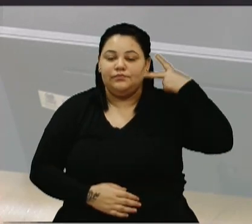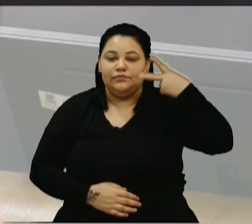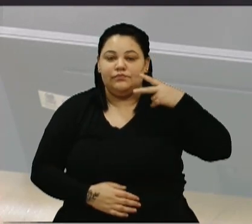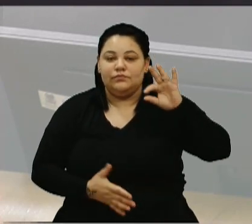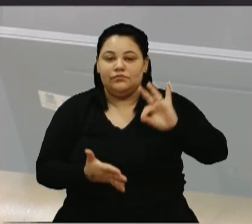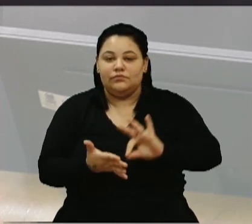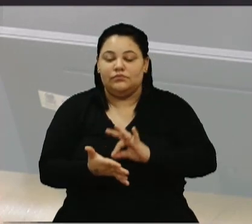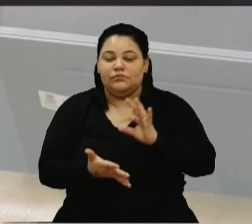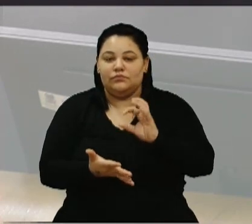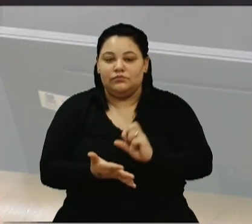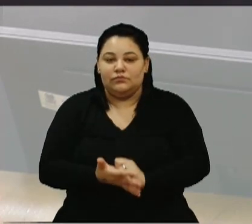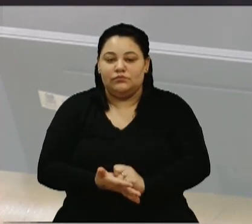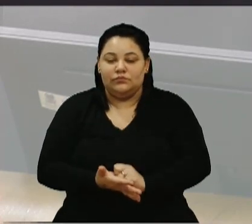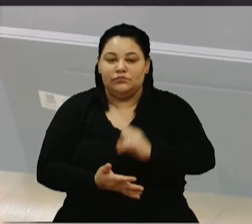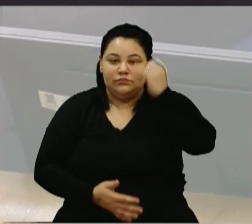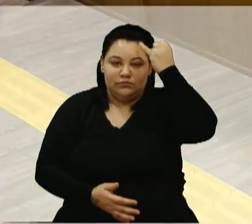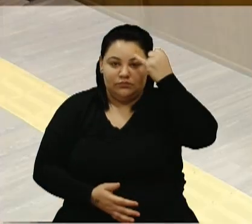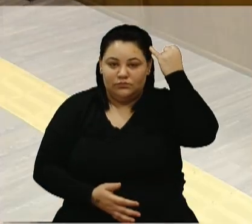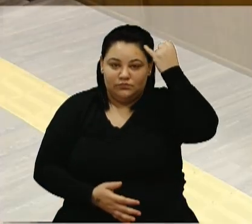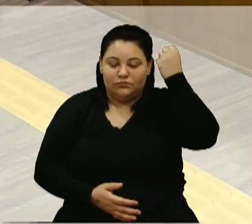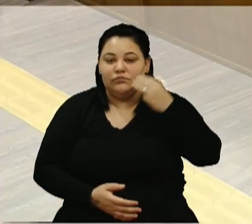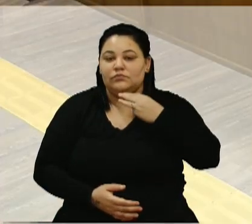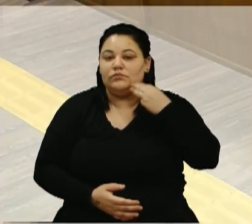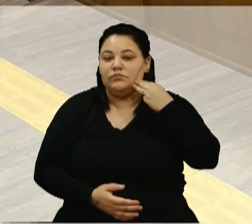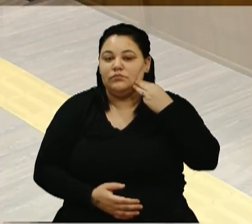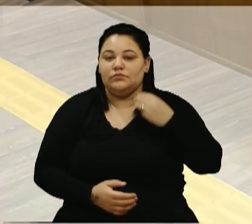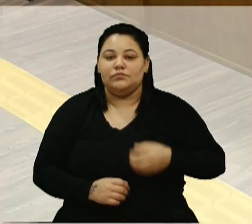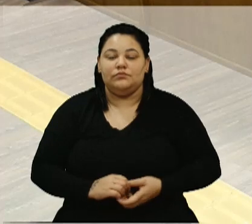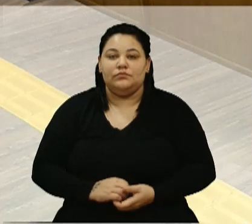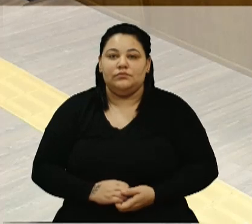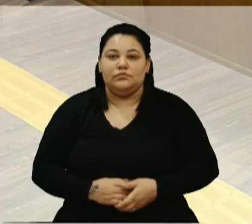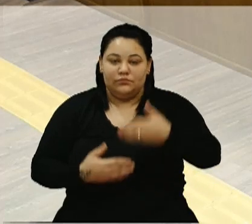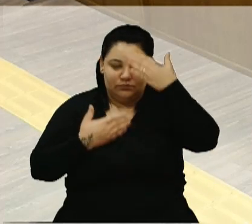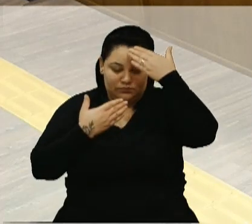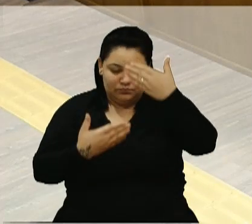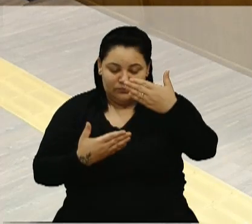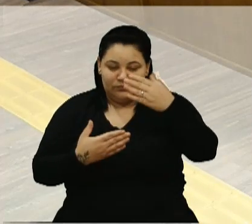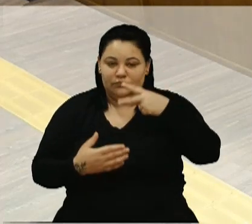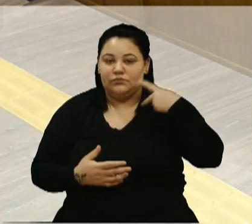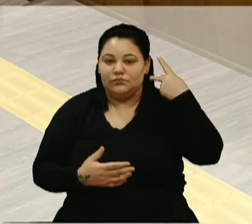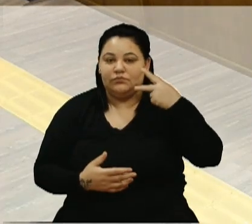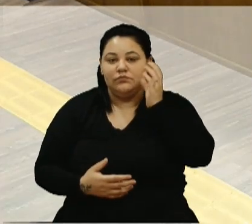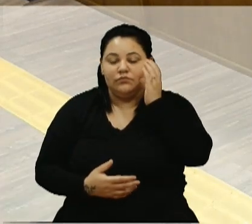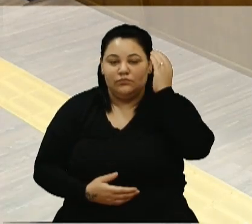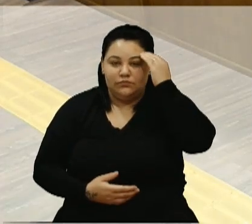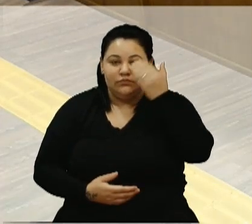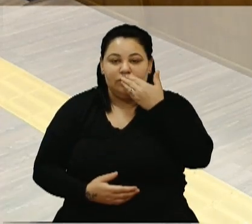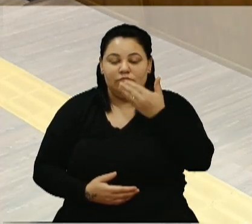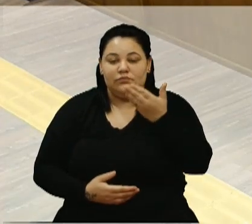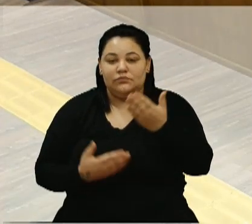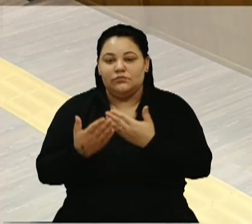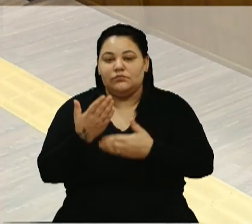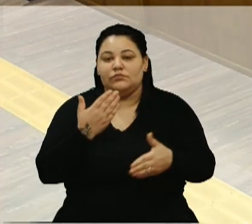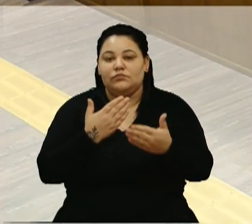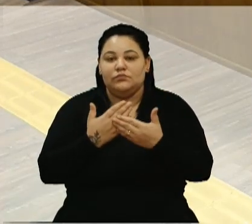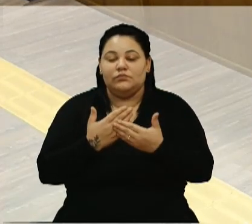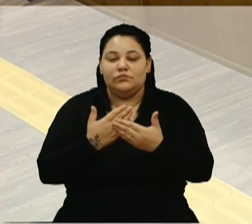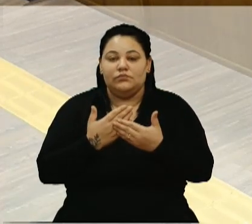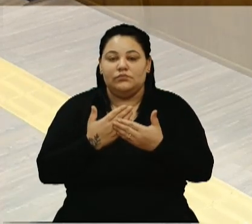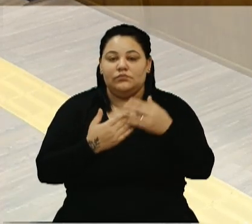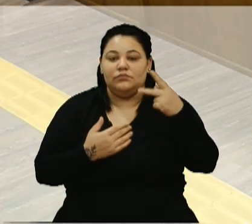vereador Zé D'Ambrós e vereadora Marissol Santos. Obrigada, vereador Felipe. Solicito às vereadoras e vereadores que procedam